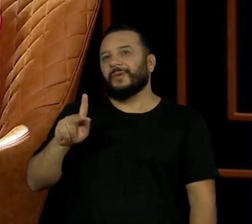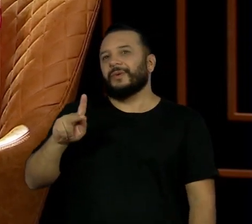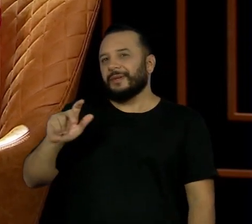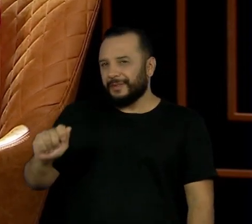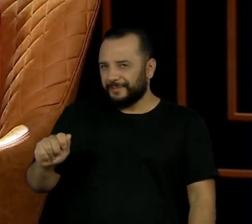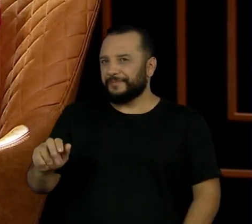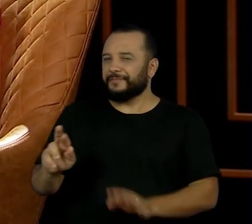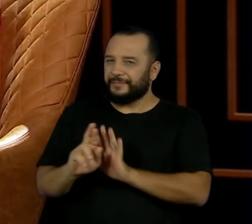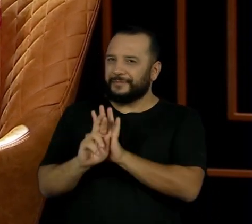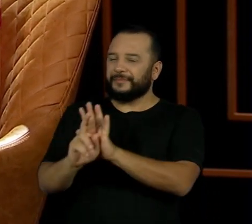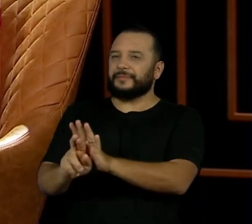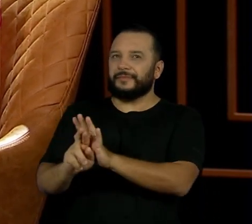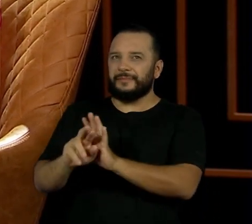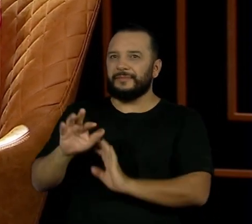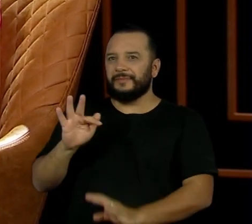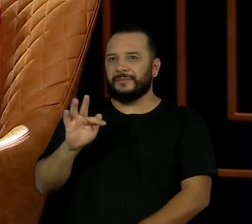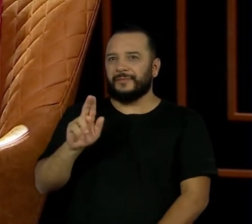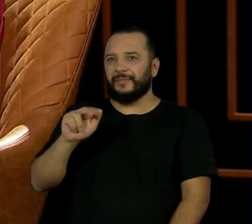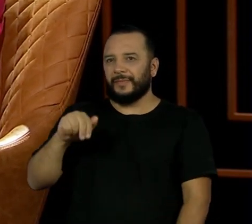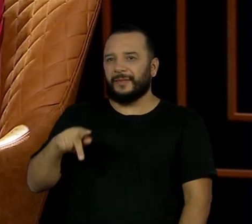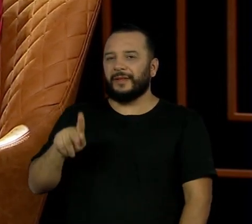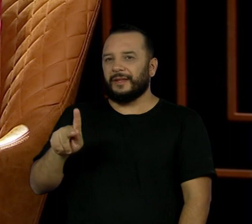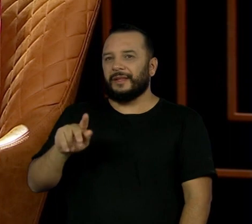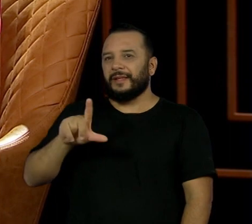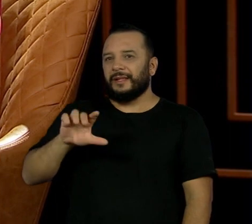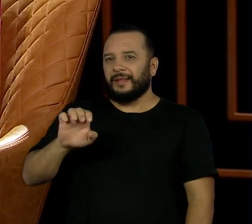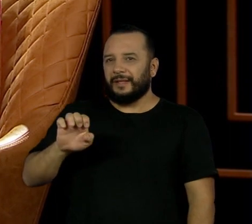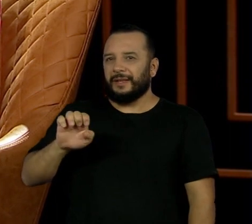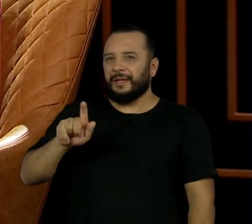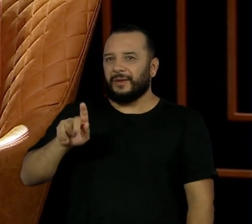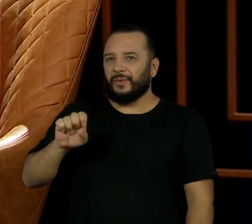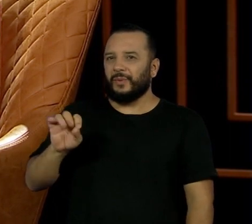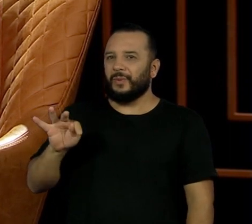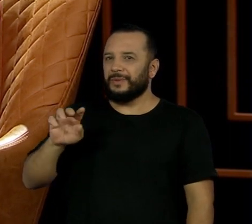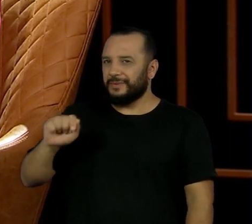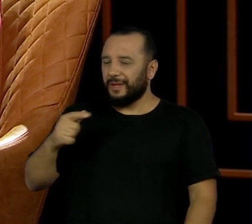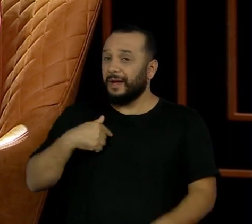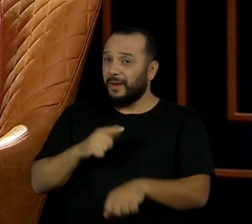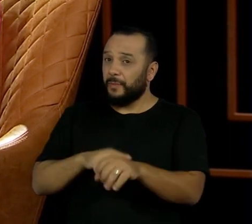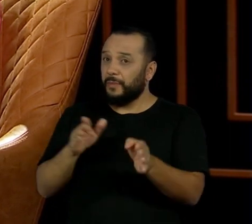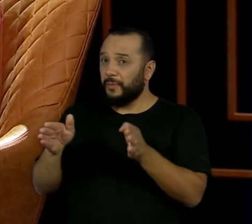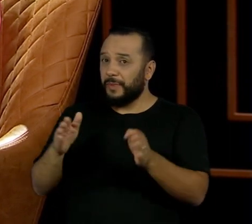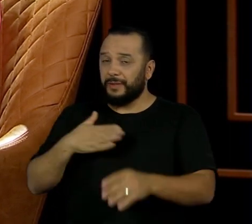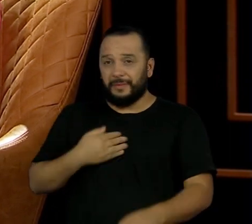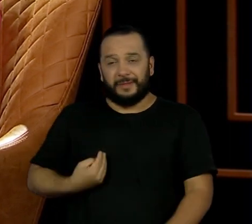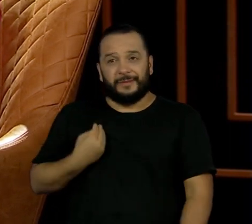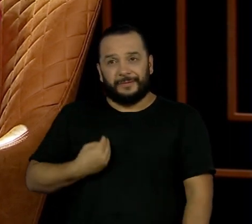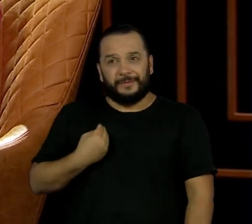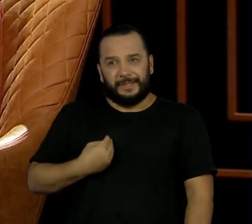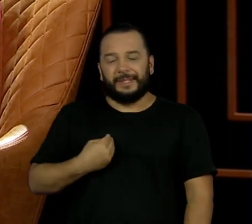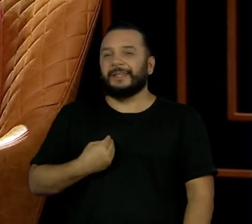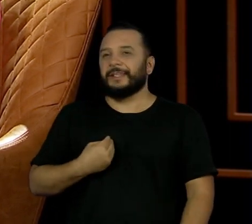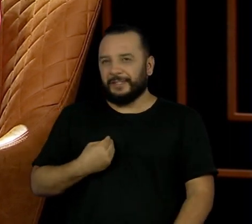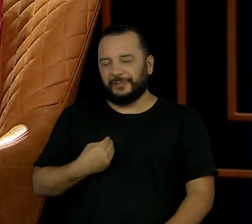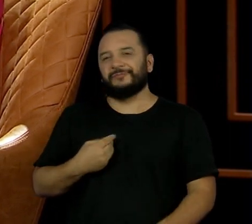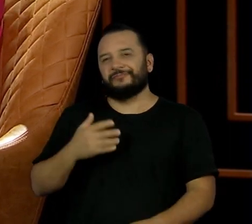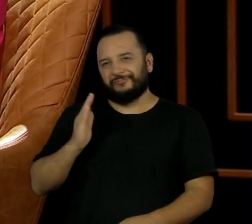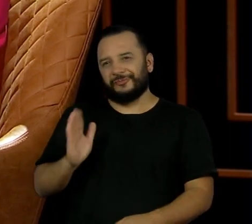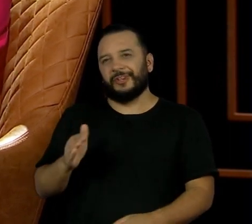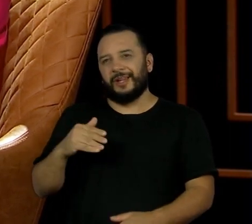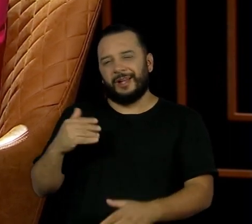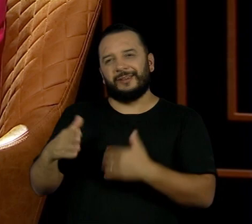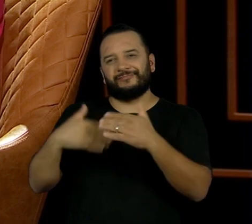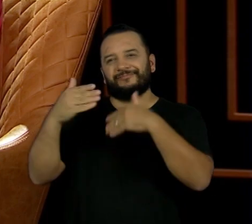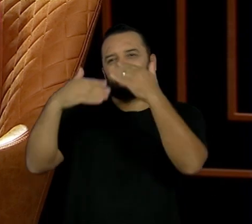Gusta. O Funk Como Ele Gusta foi um marco na minha vida. Eu digo que foi um divisor de águas. Cookie, um